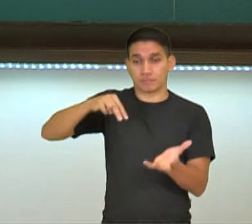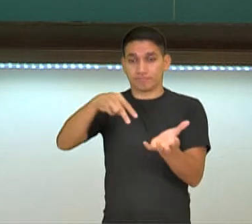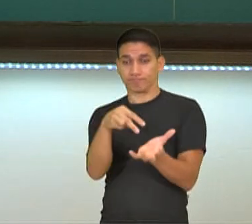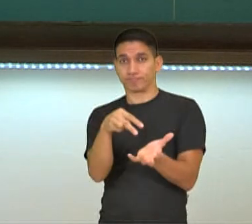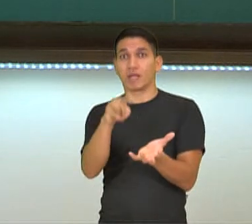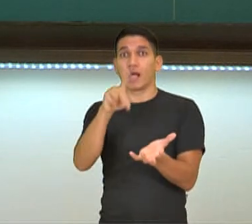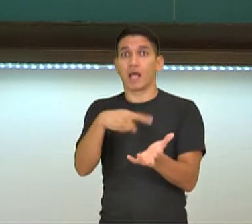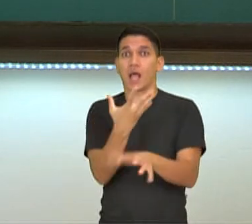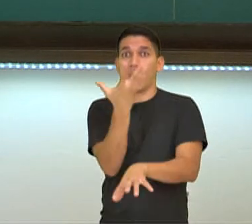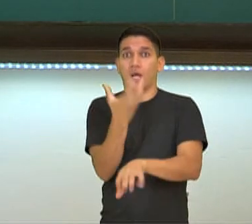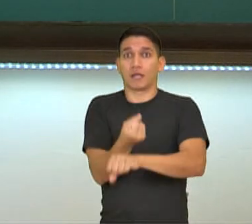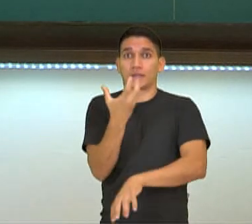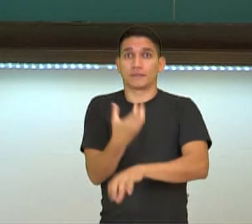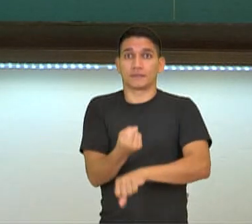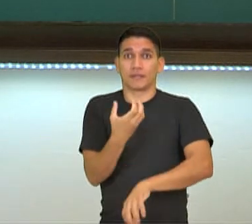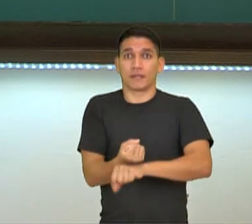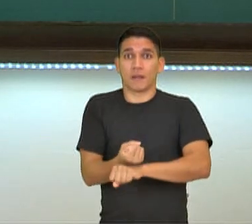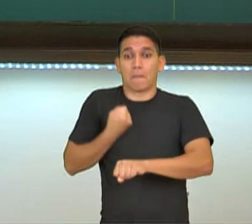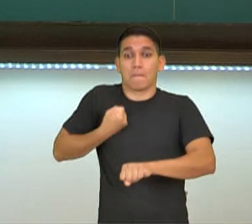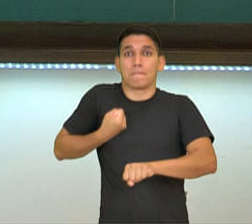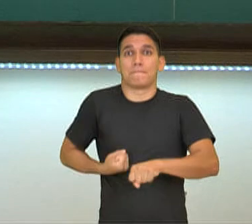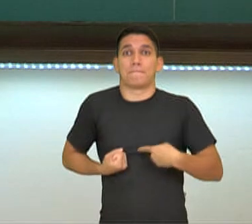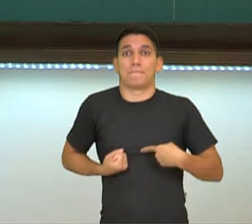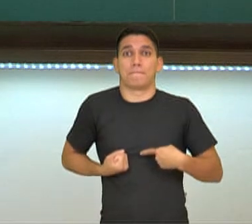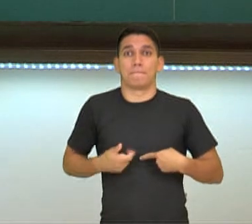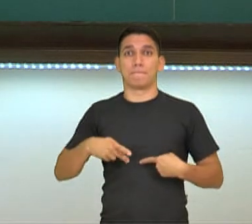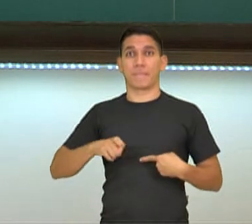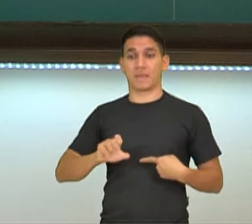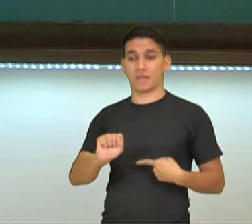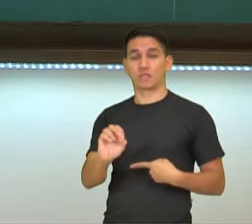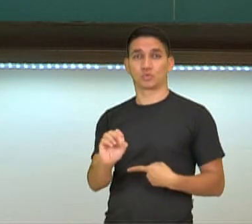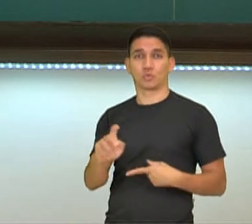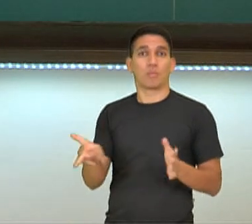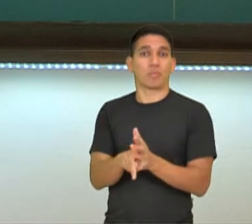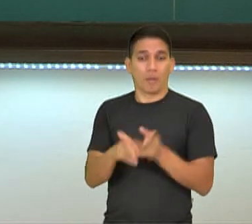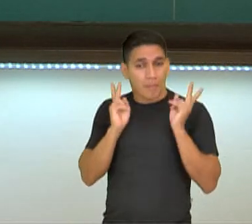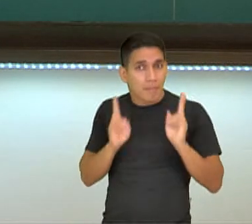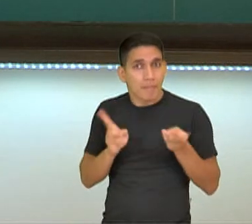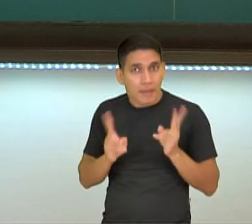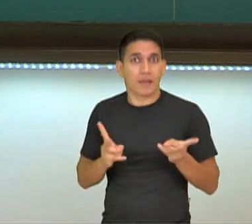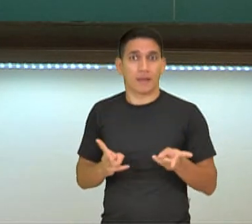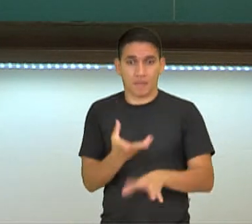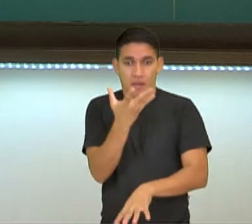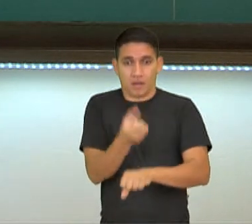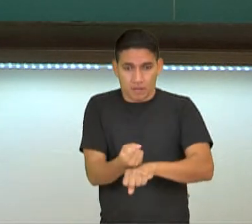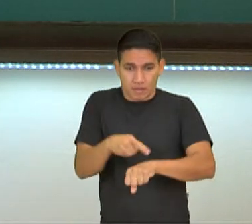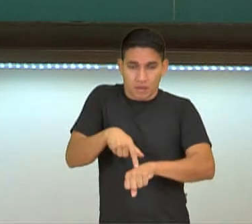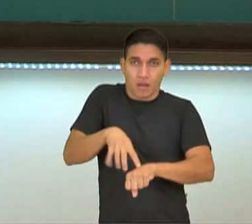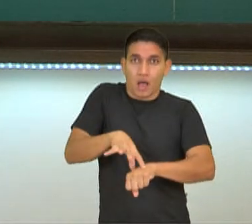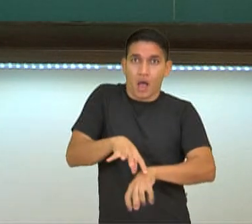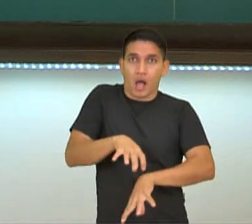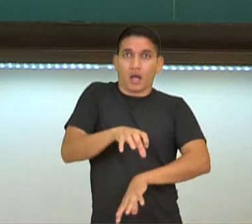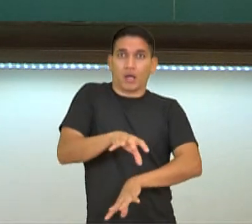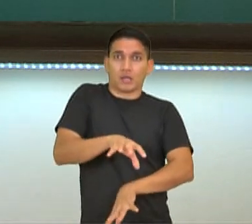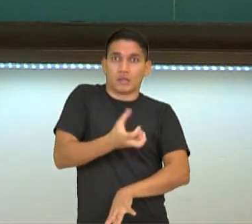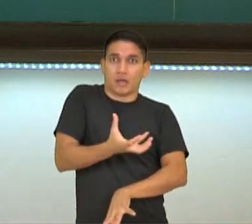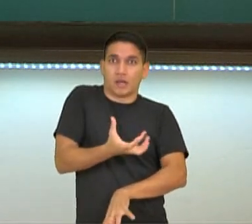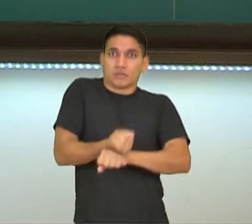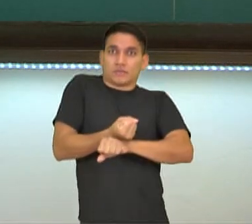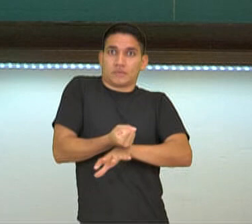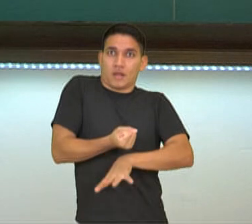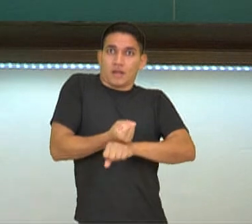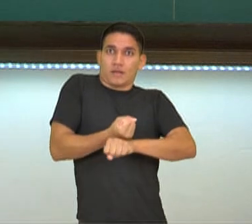uma força gravitacional chamada peso. Você também atrai a Terra com a mesma força. Embora seu campo gravitacional